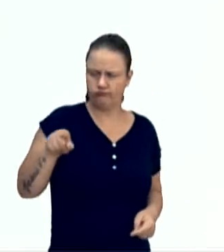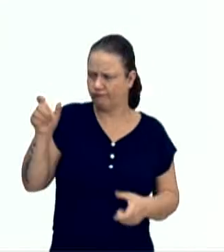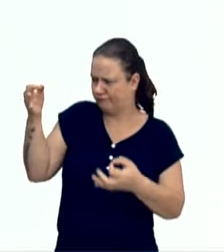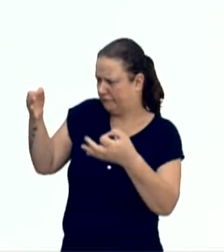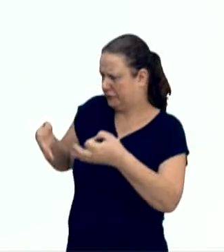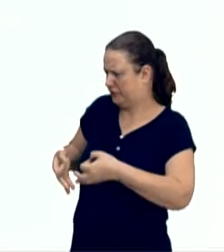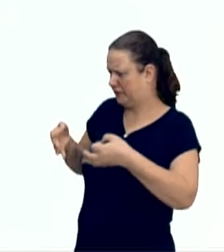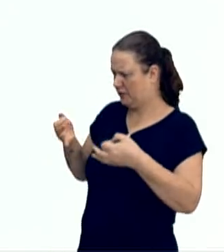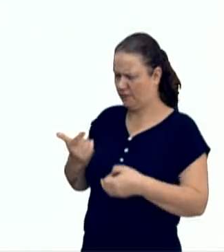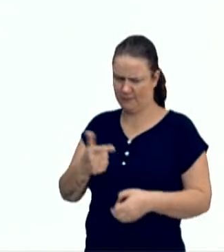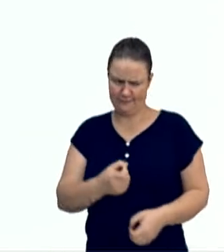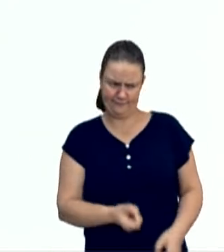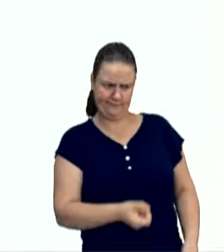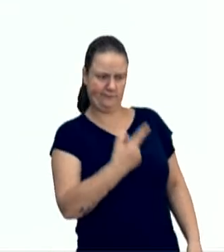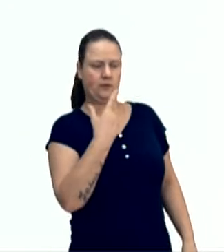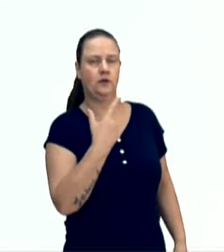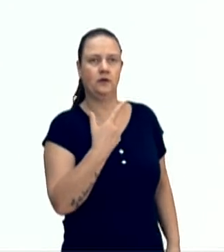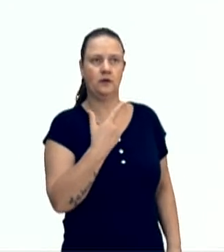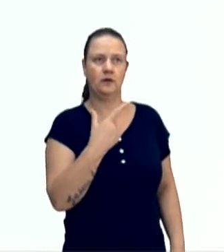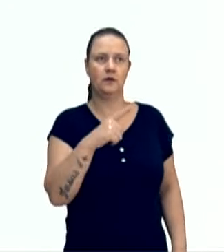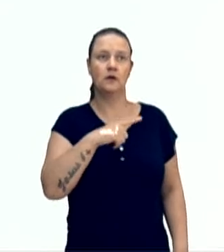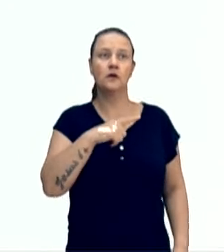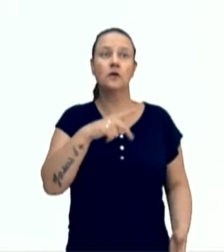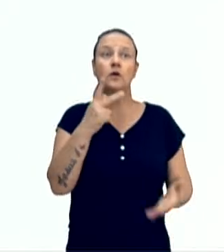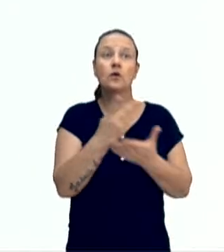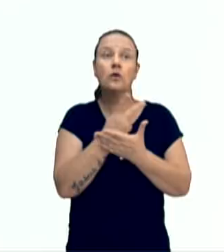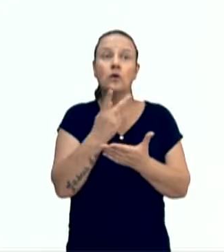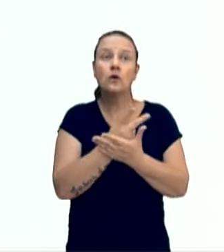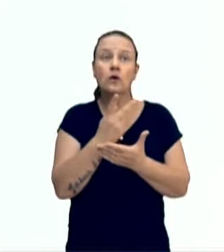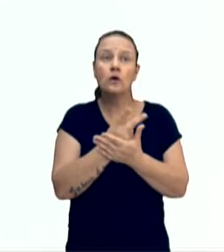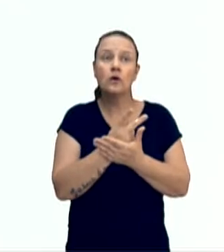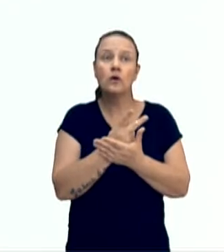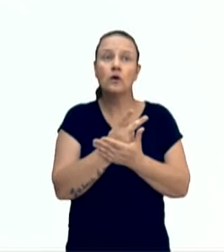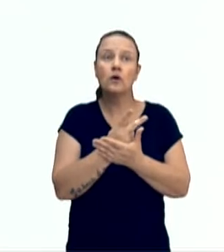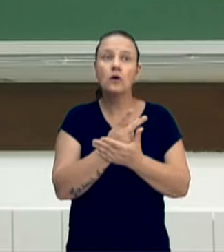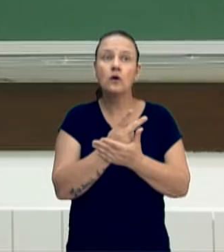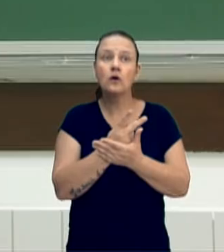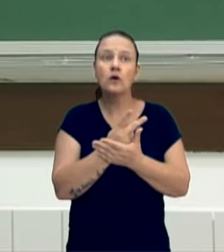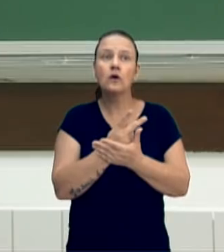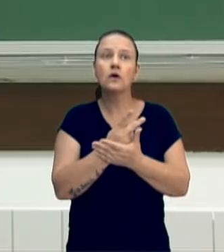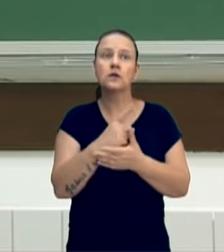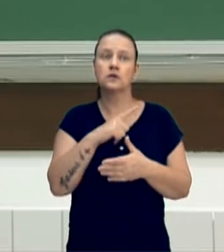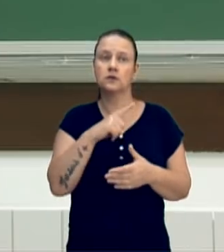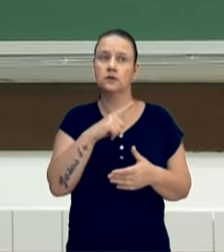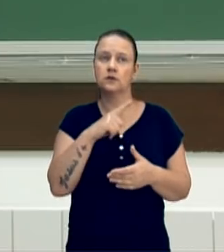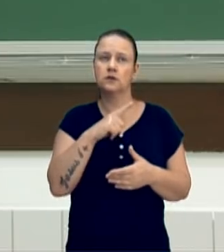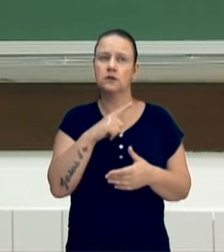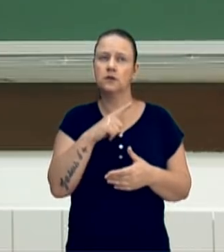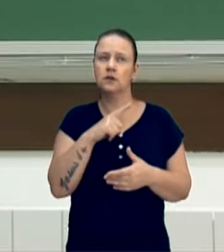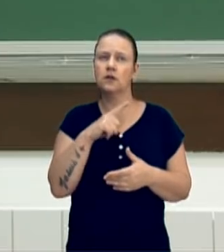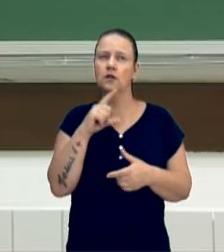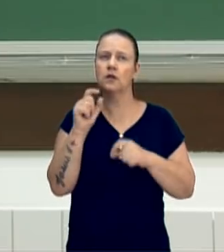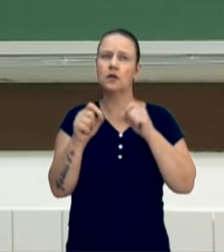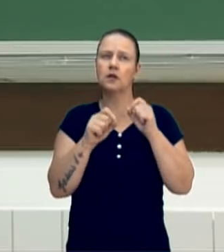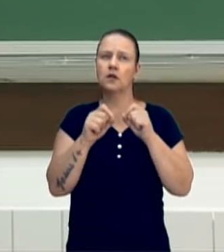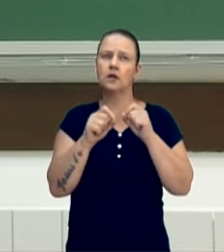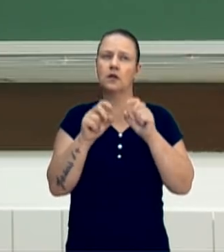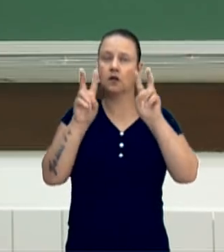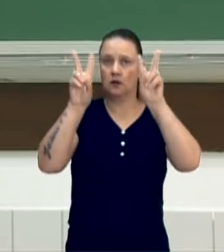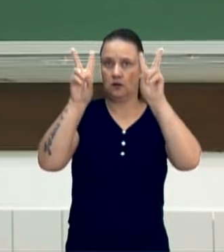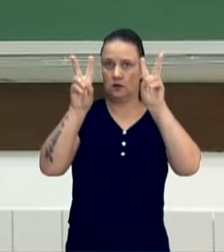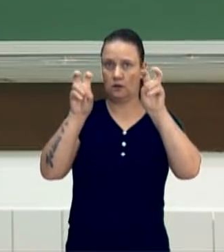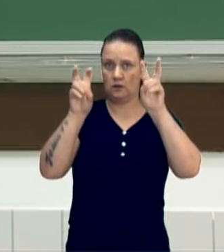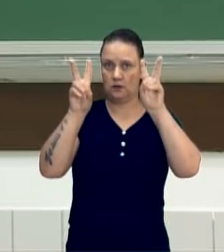outro esquisito. Ah, tem um errinho aqui, ó, ali no lugar do esquisito, ali no finalzinho do esquisito tem que ter